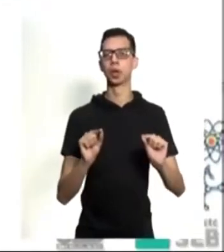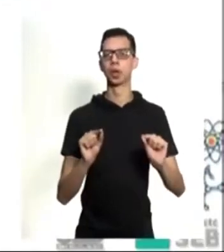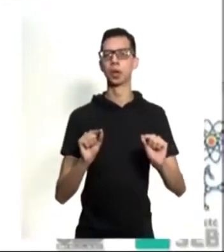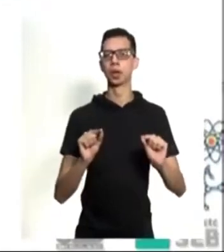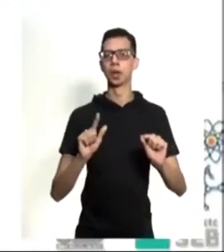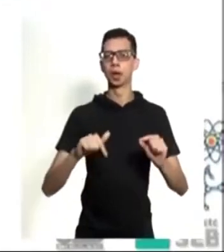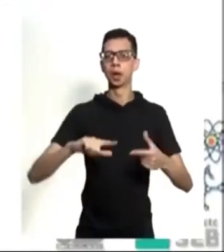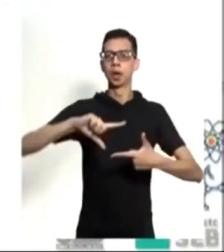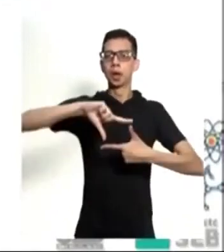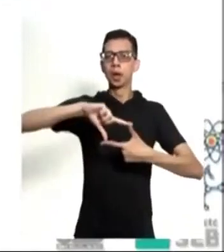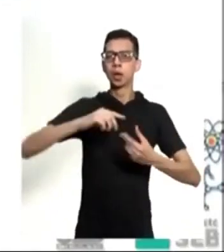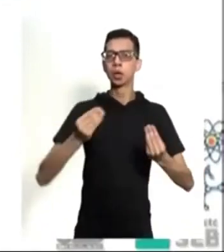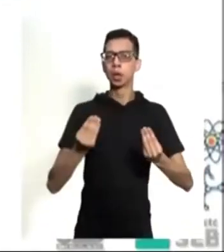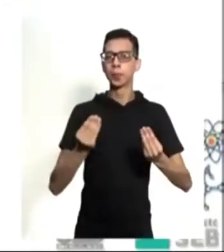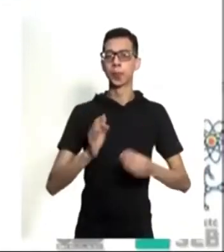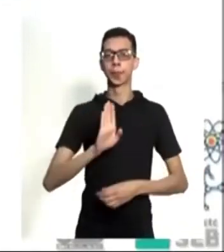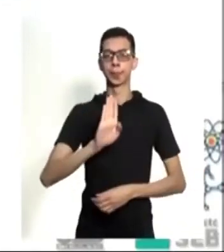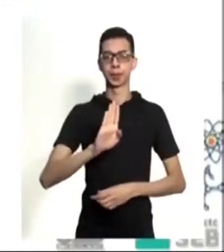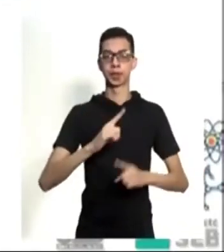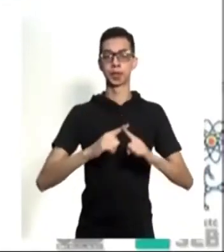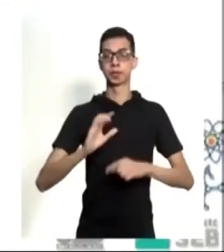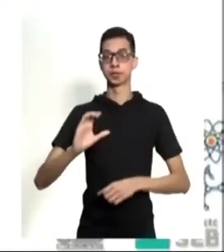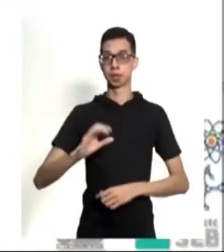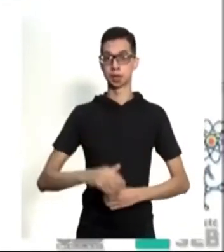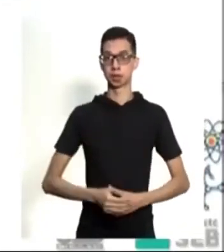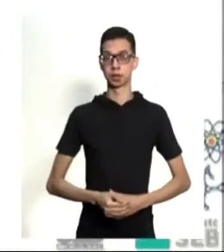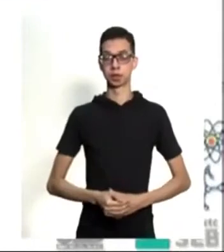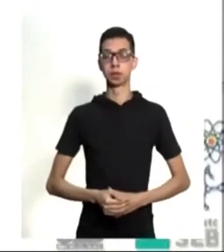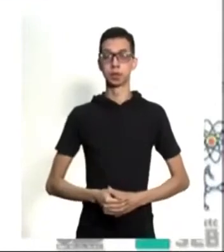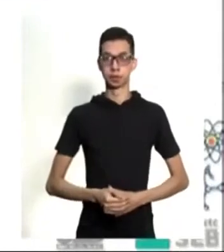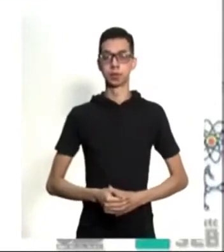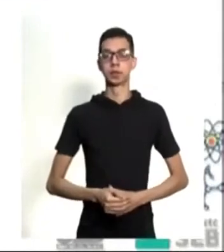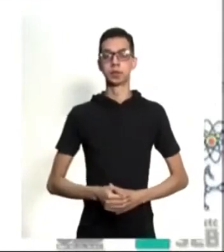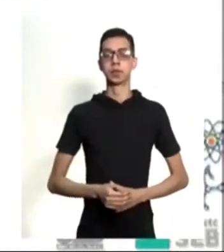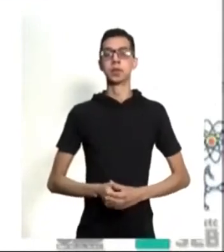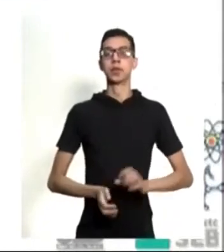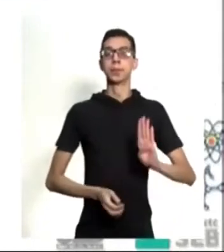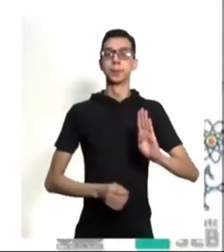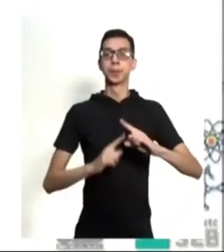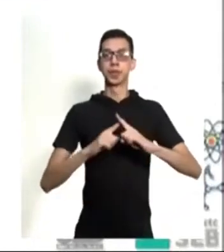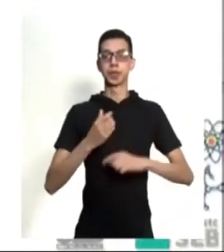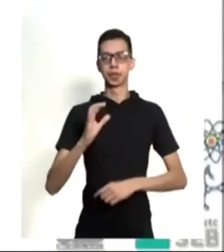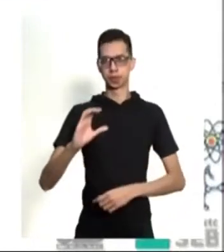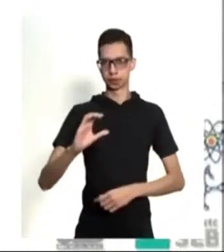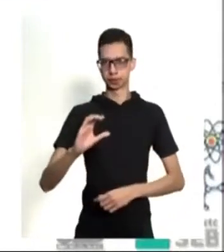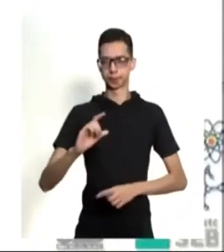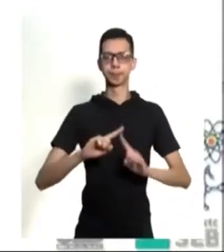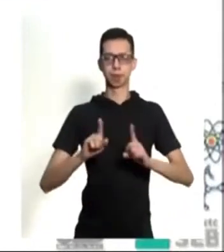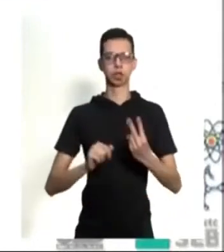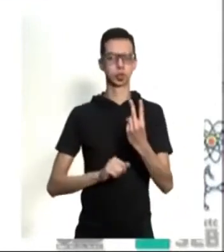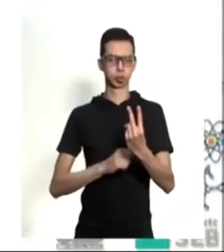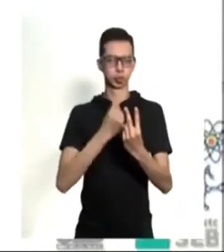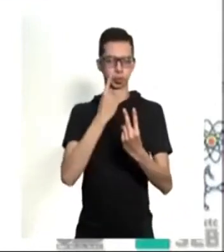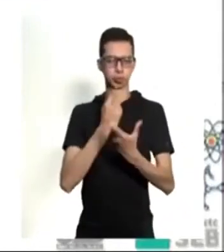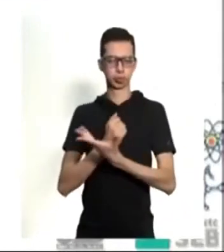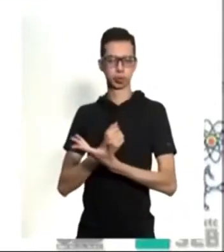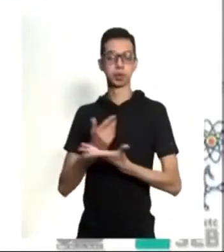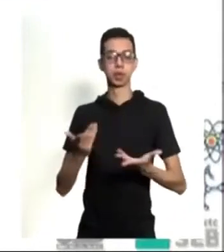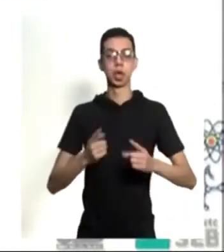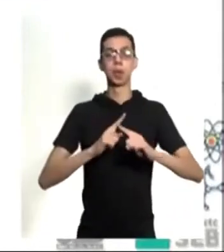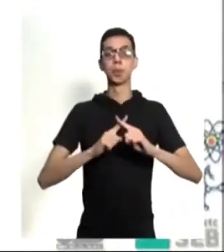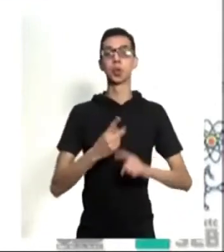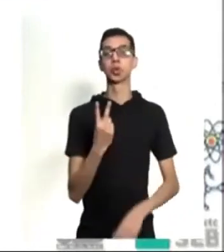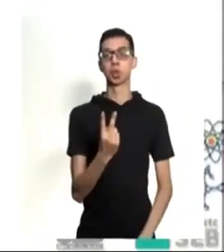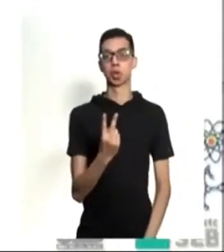tela, de B por C. Área de retângulo, lado vezes lado, B vezes C, só que são 2. Multiplique por